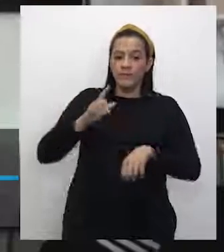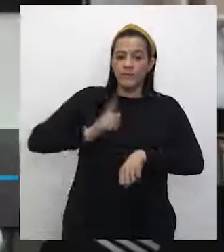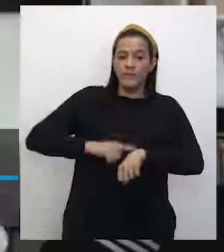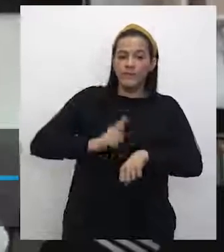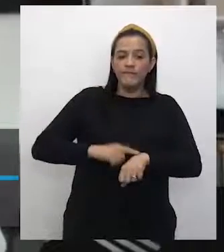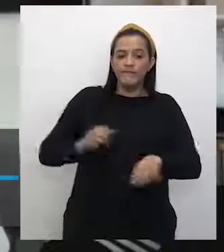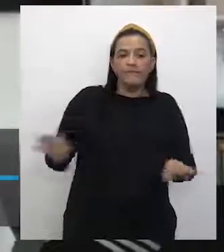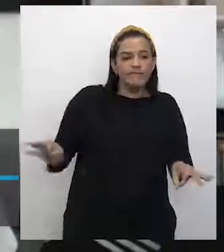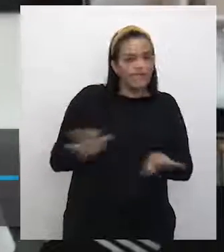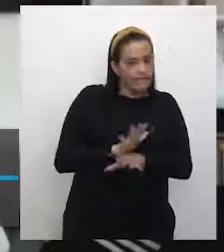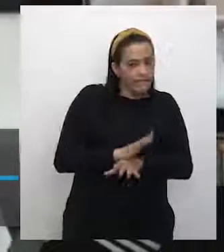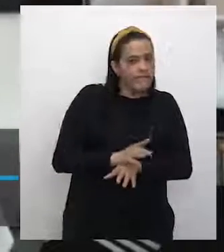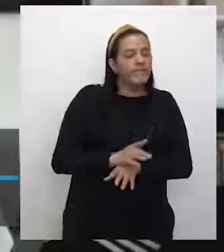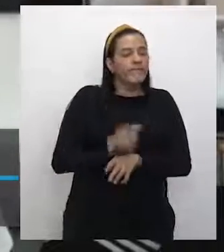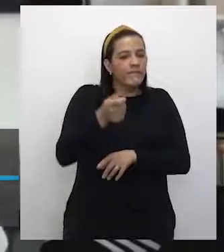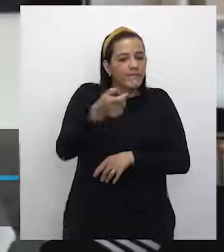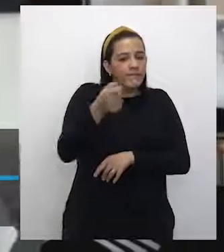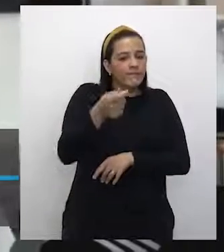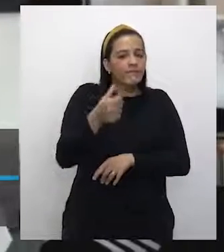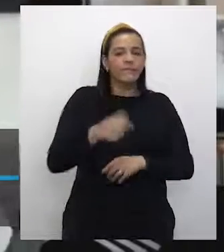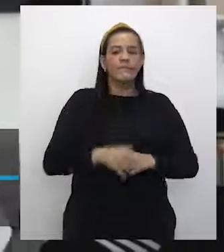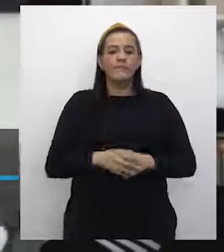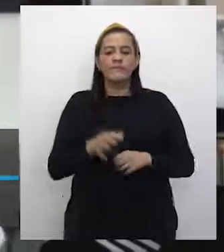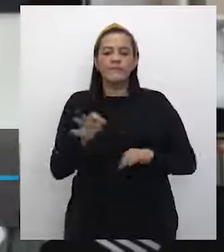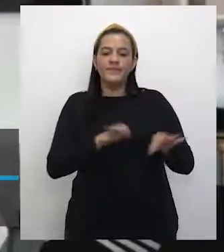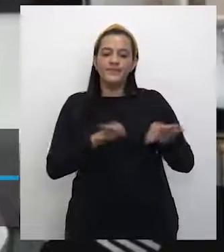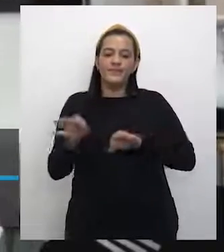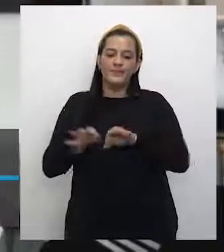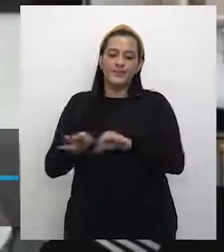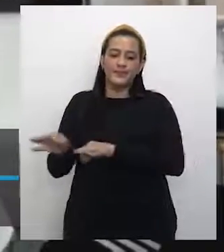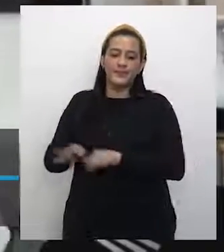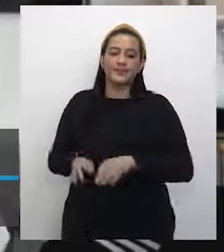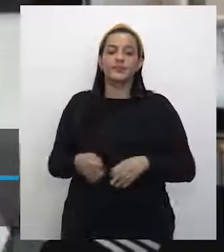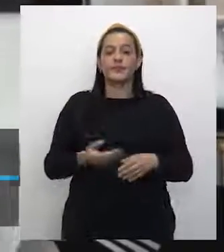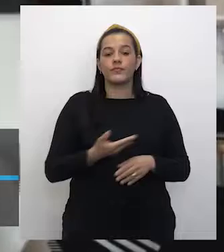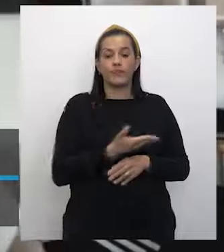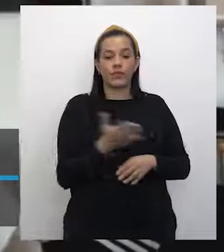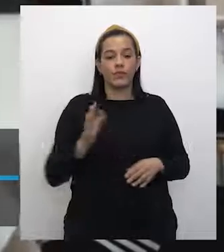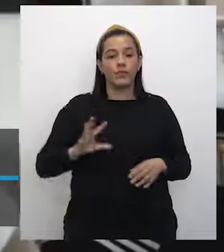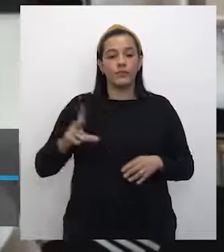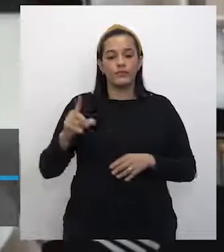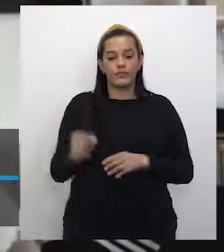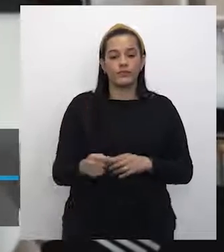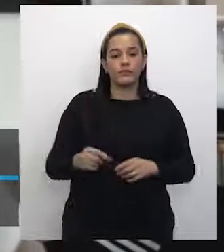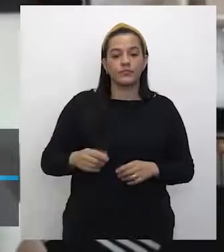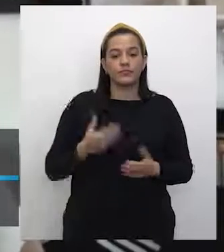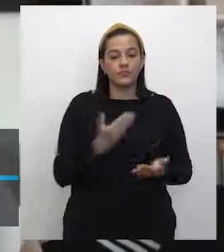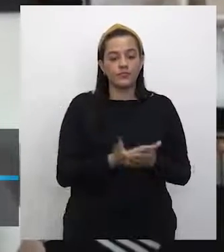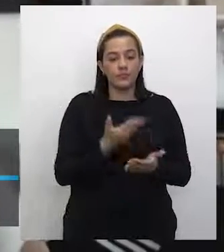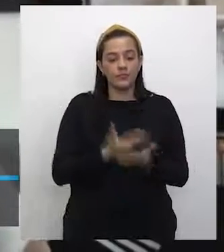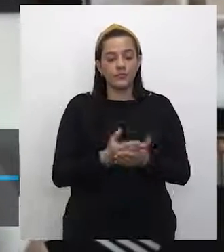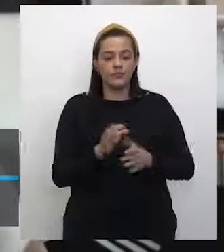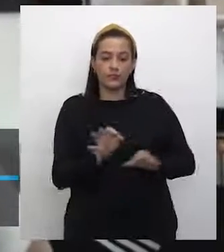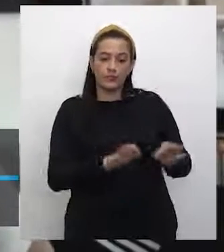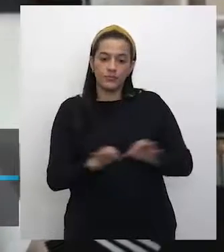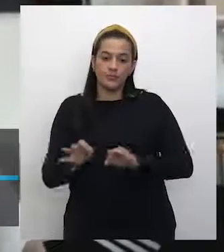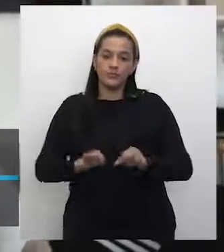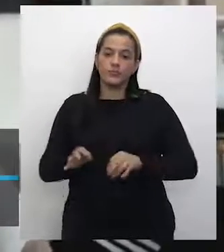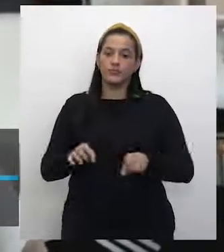acabando, né? Então a gente vai preparando aqui com todo carinho, né, a nossa aula.